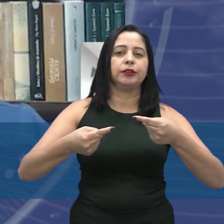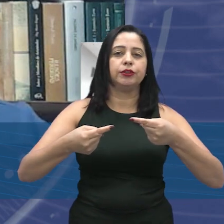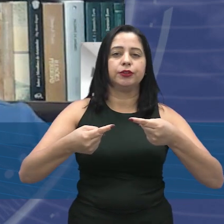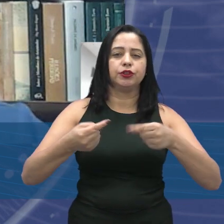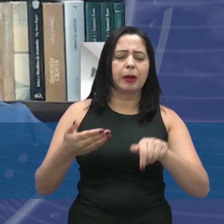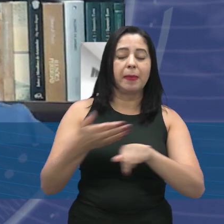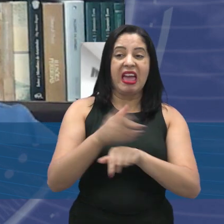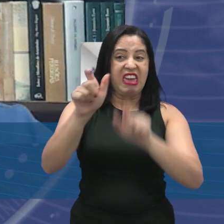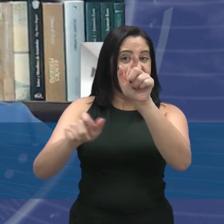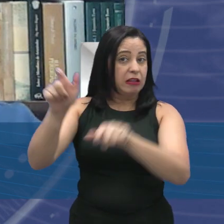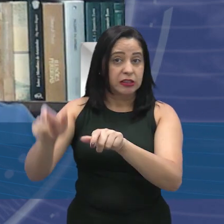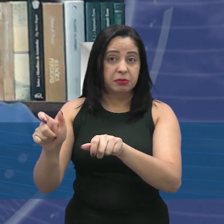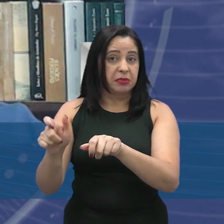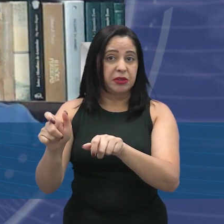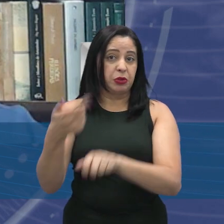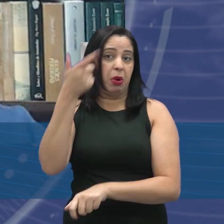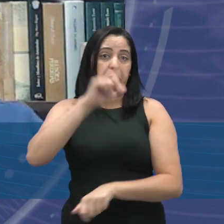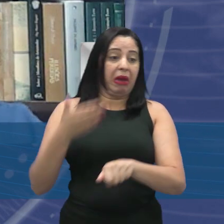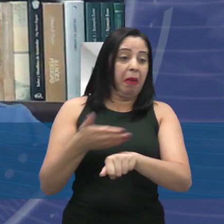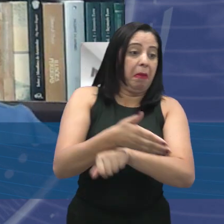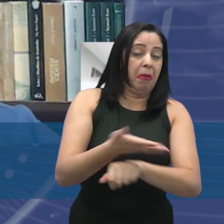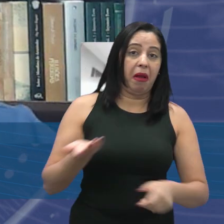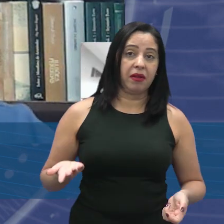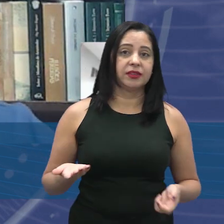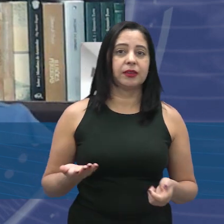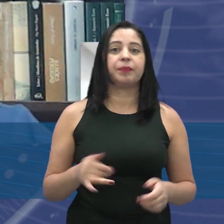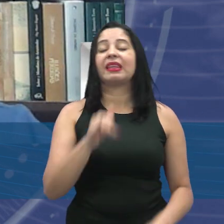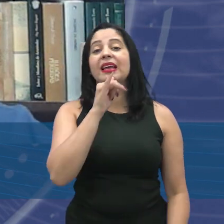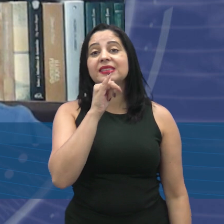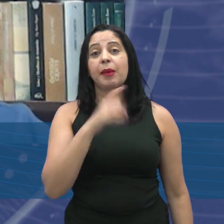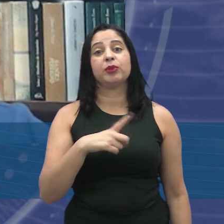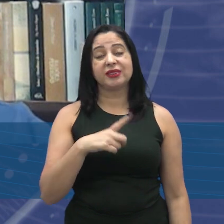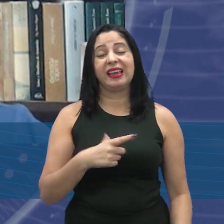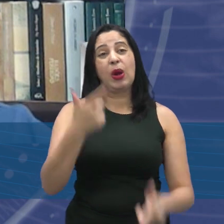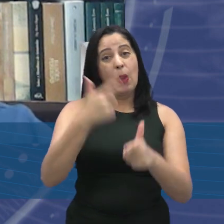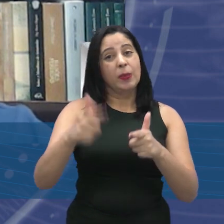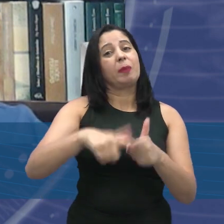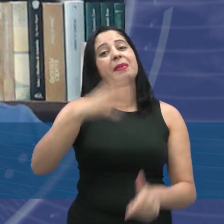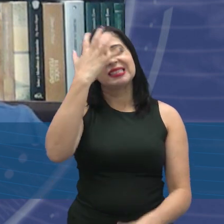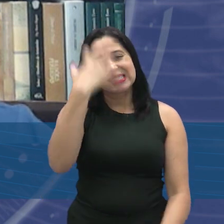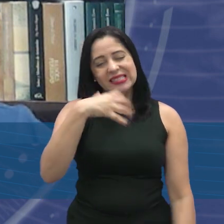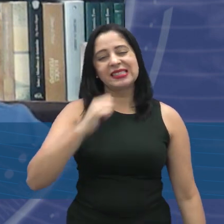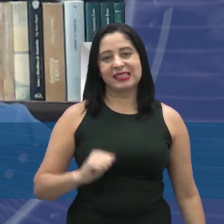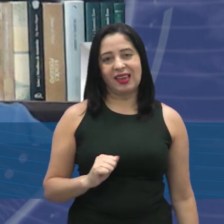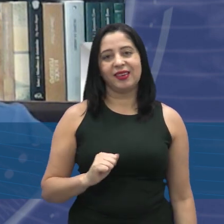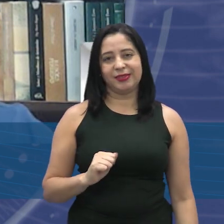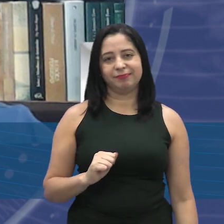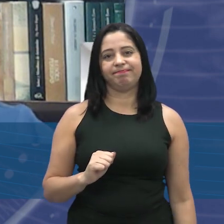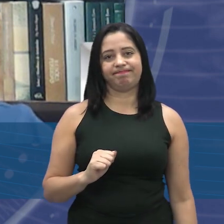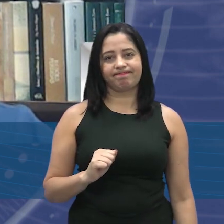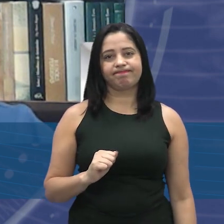pessoas não estão atentas a esse processo. Ou seja, você tem uma bomba relógio na sociedade que estará condenada